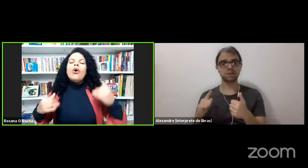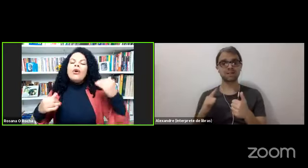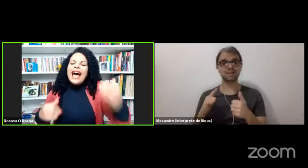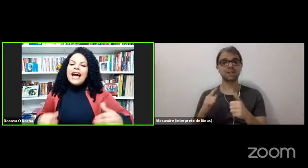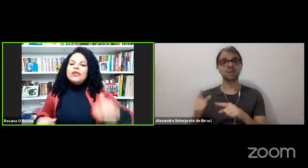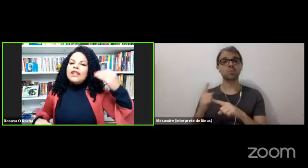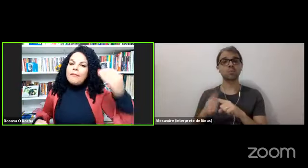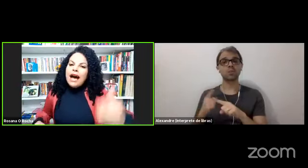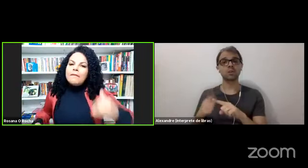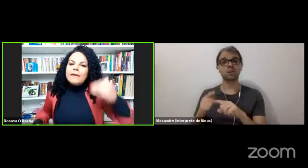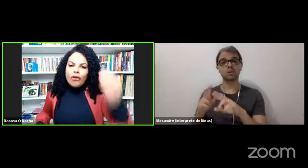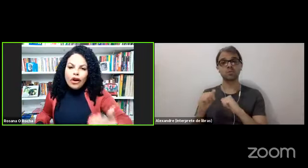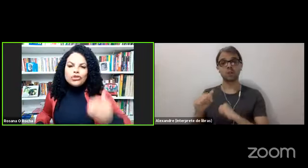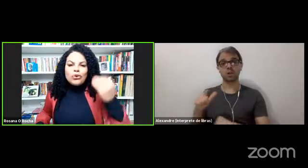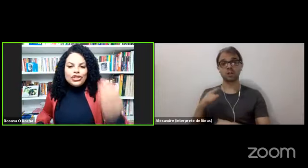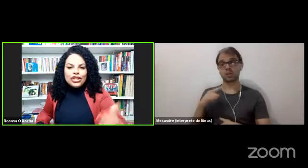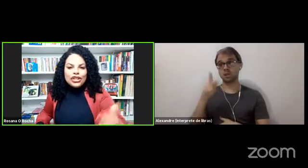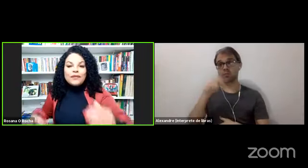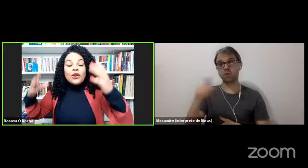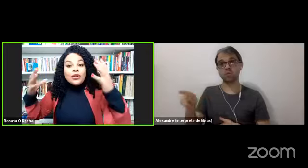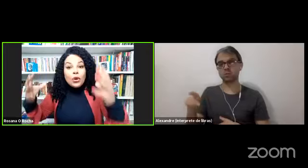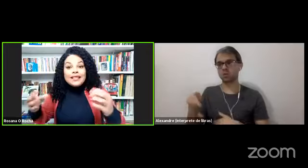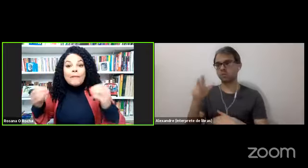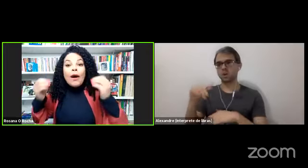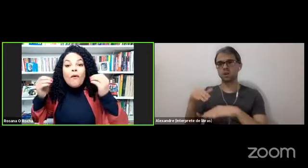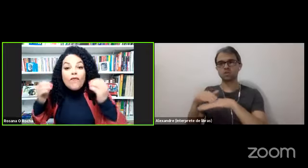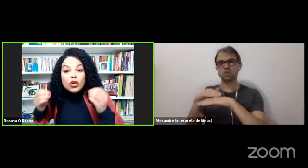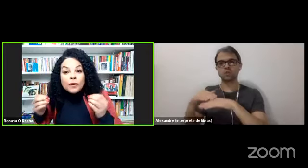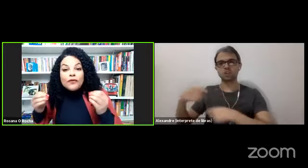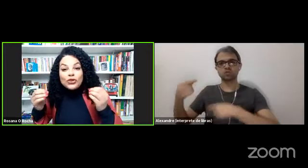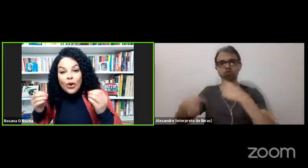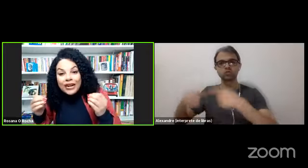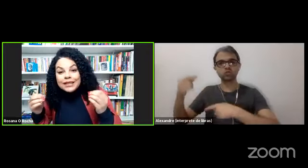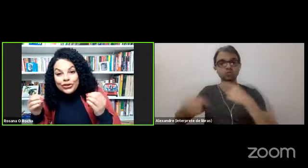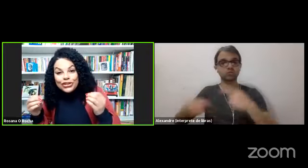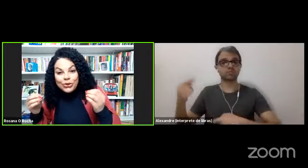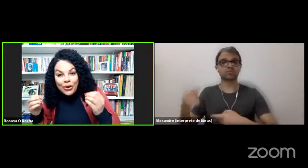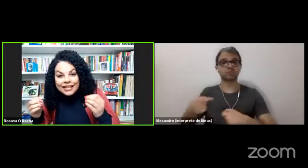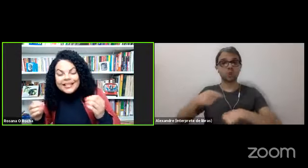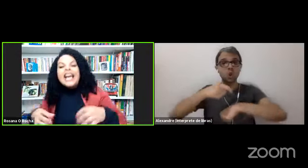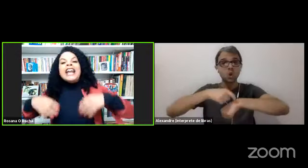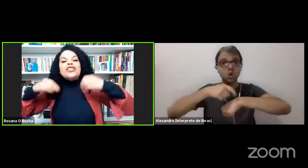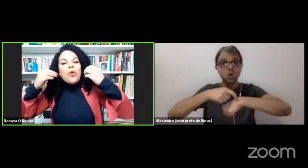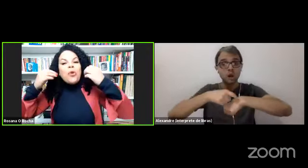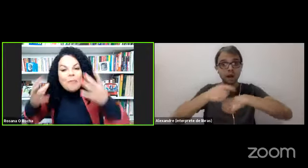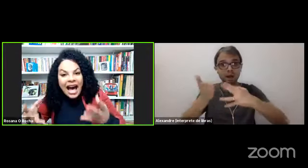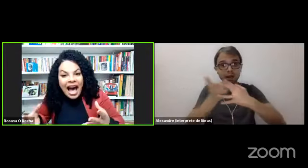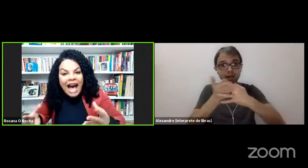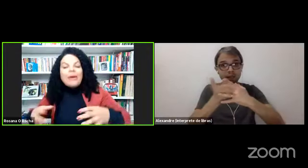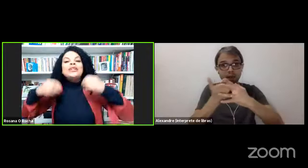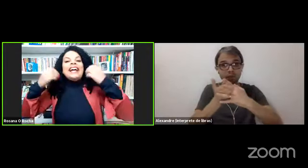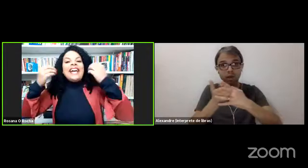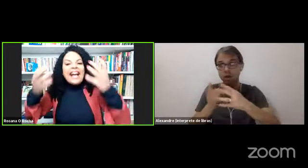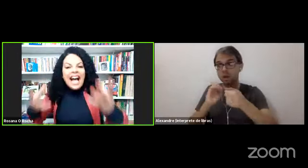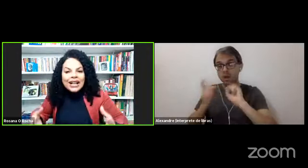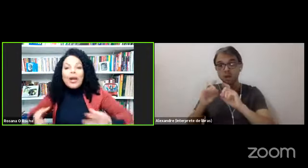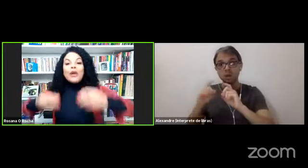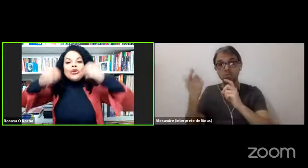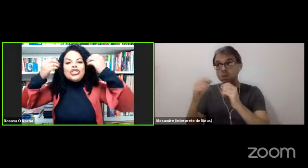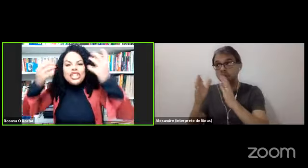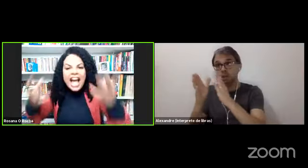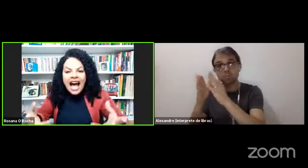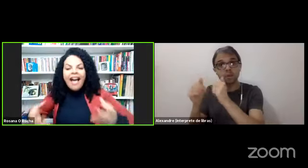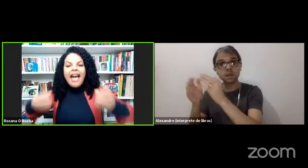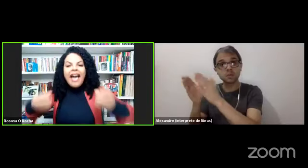ouvidas, horário de trabalho pedagógico coletivo, as reuniões é para ouvir os professores e os gestores, não é só cobrar, não é só dar recado,